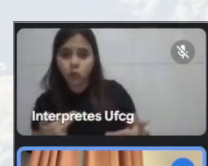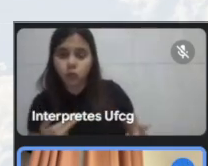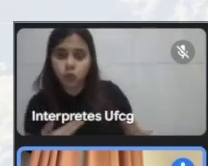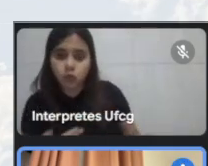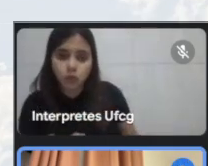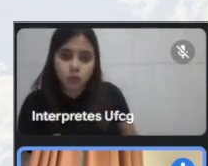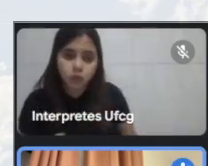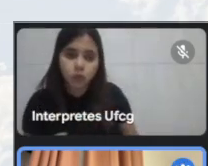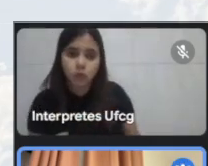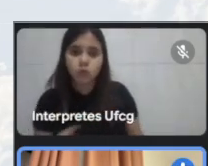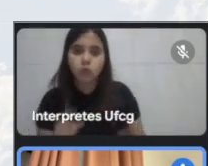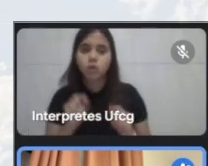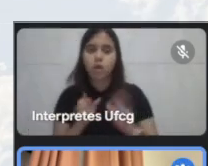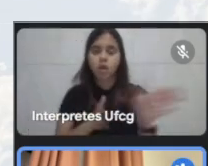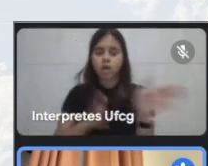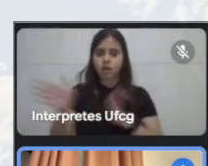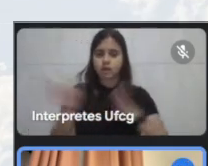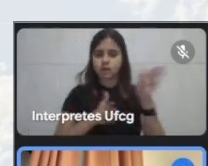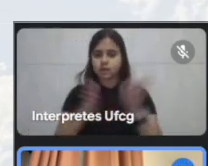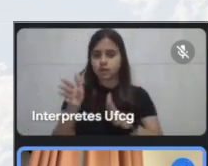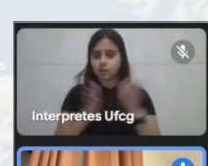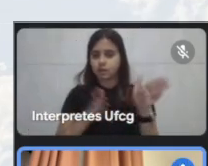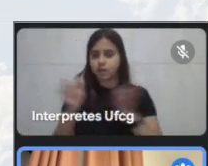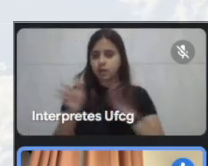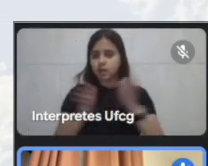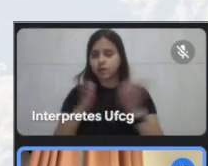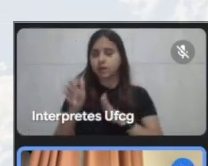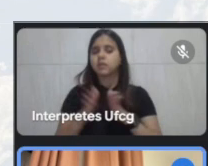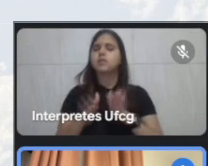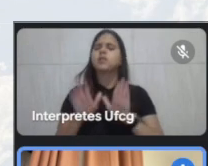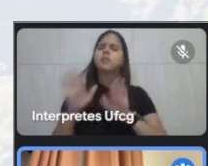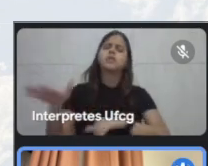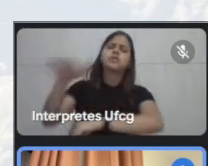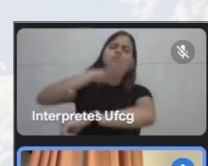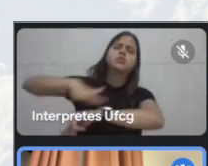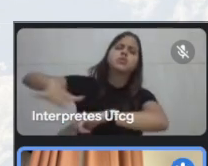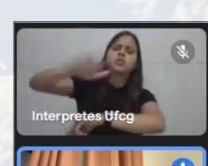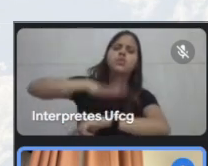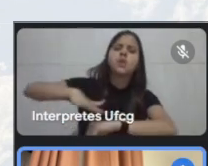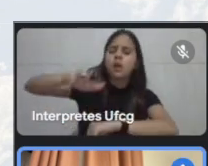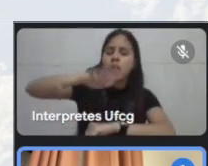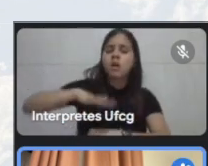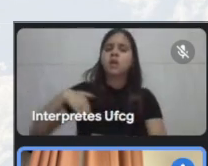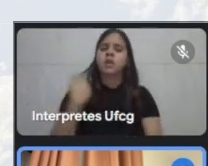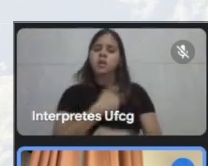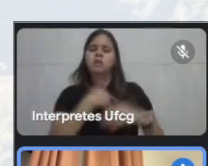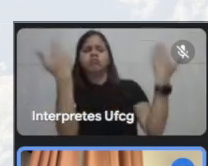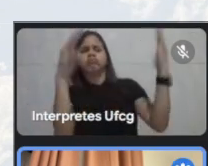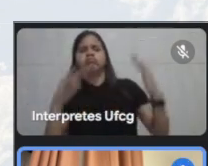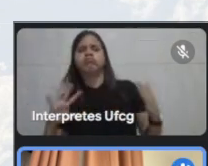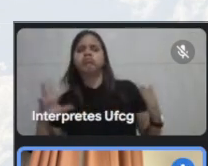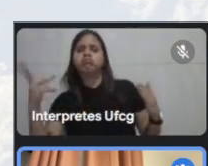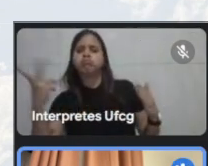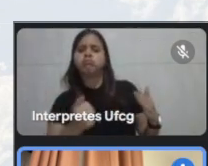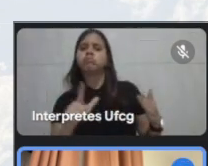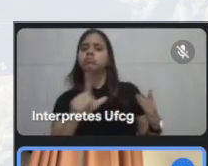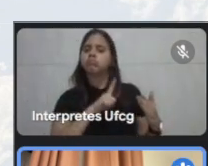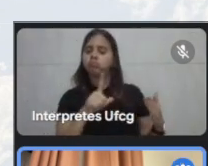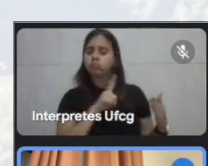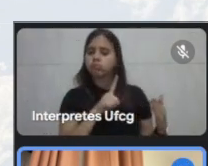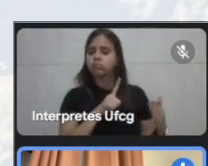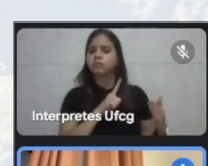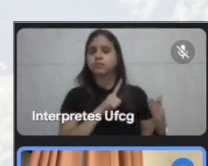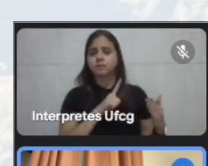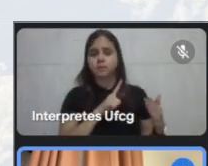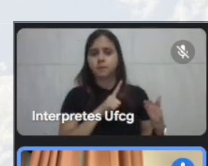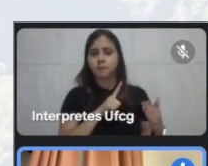classe a acessibilidade à zona de expansão urbana, e no geral, analisando todas as classes, a gente teria aí, por